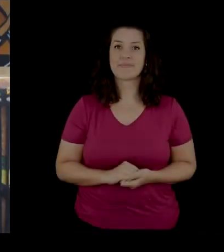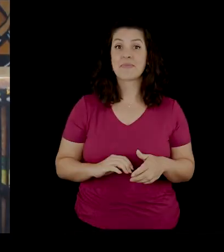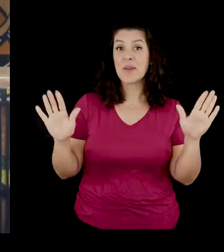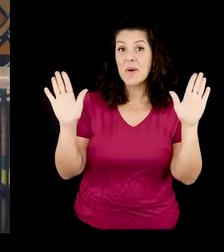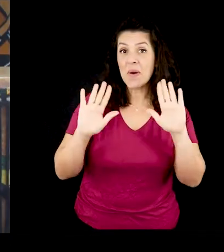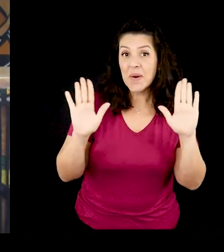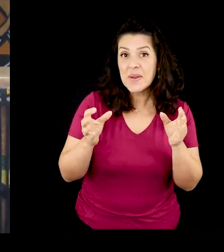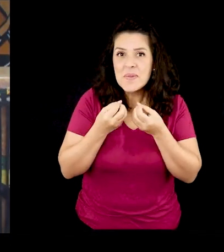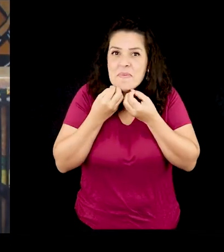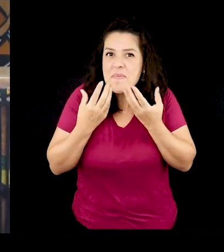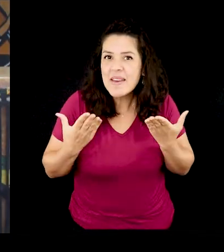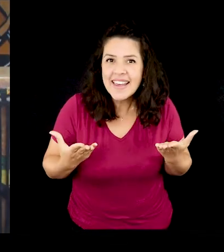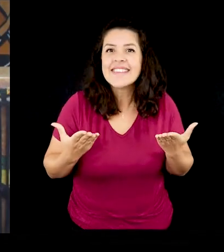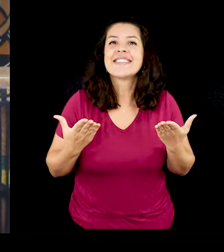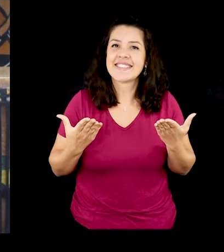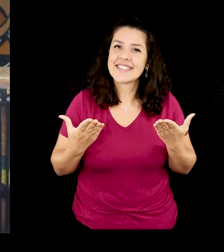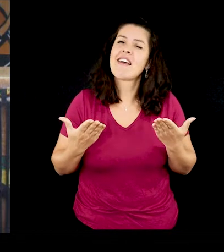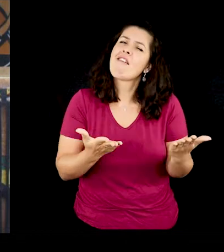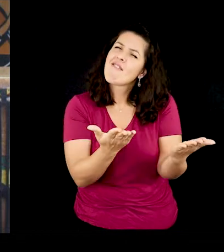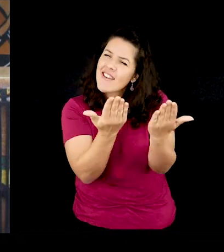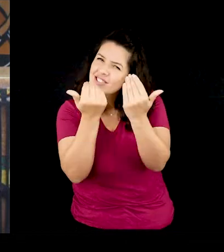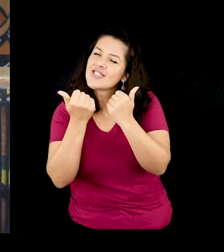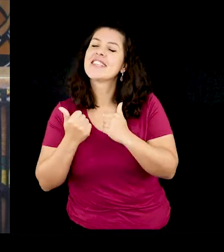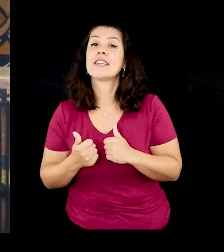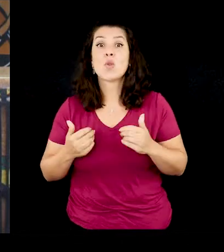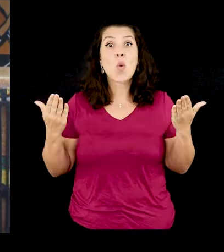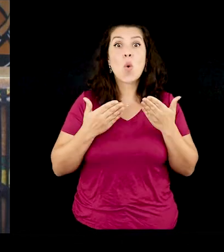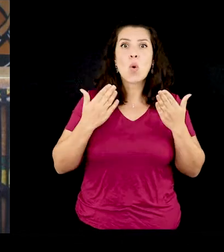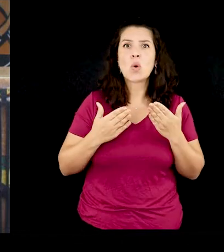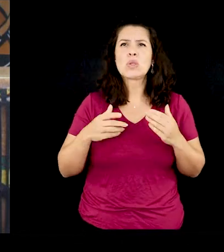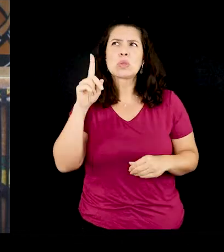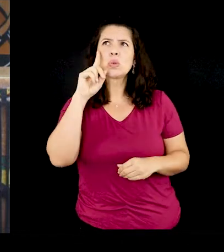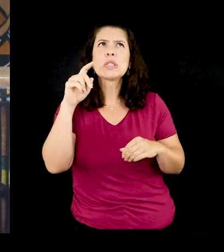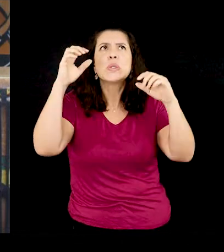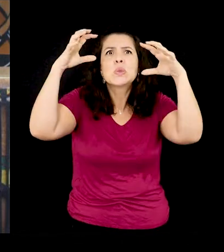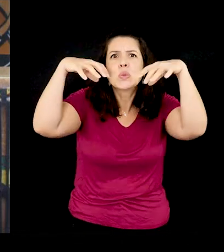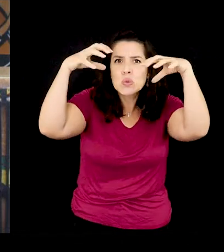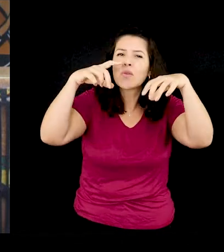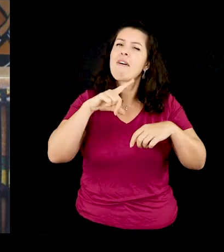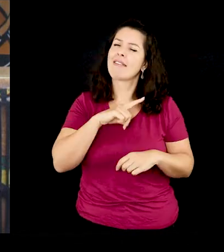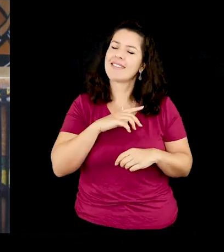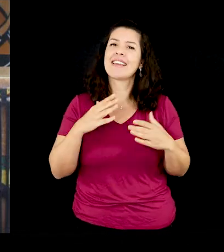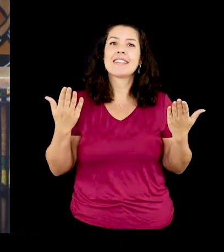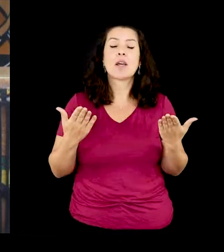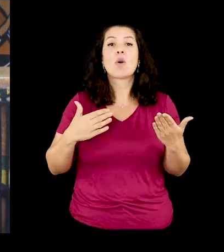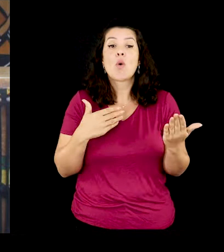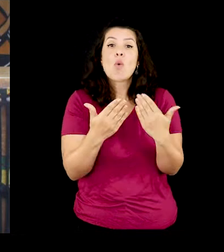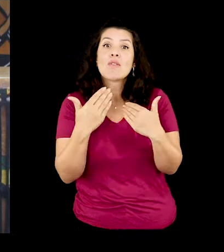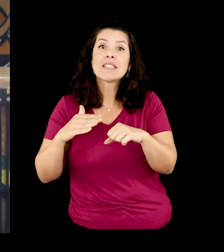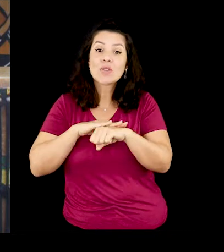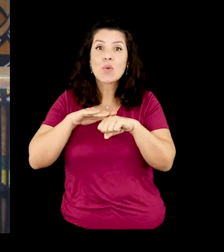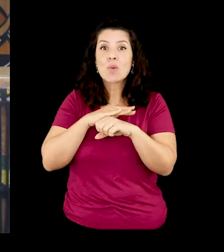Oi, gente, tudo bem? Vem chegando. Hoje é um dia chuvoso e eu tô aqui conversando com a Liruê Companhia